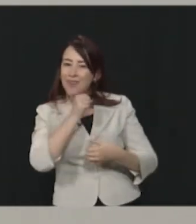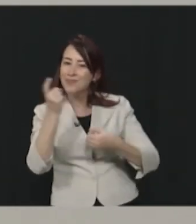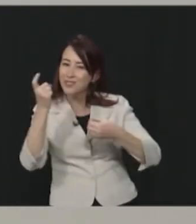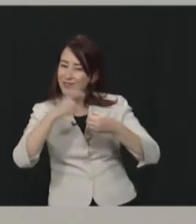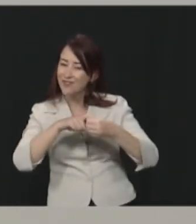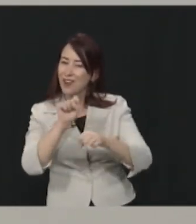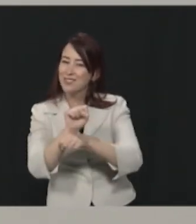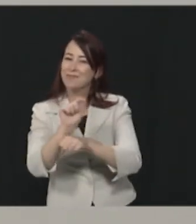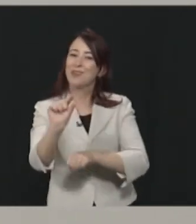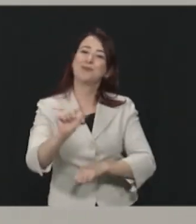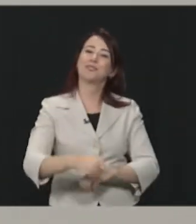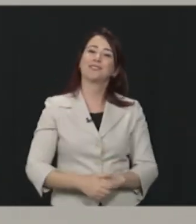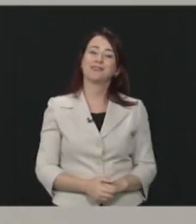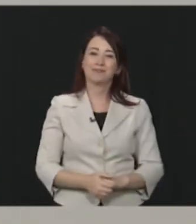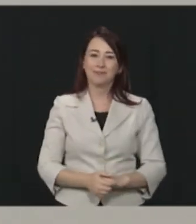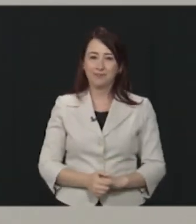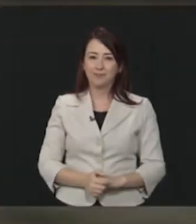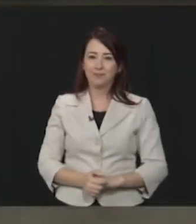voltamos já já.